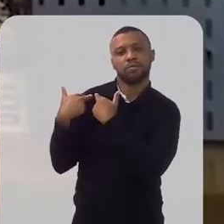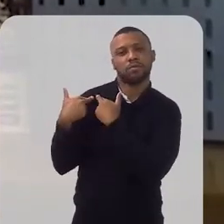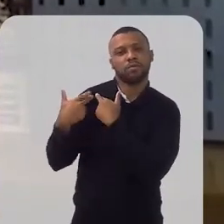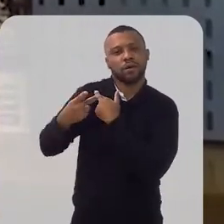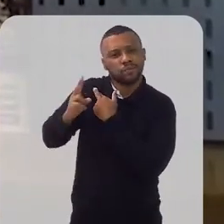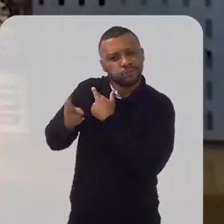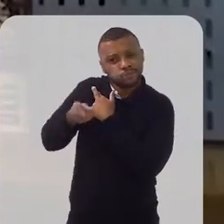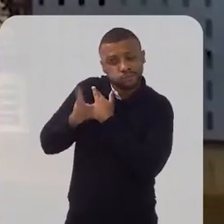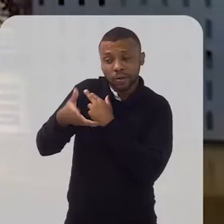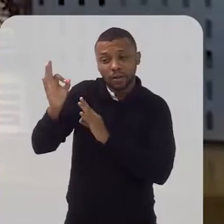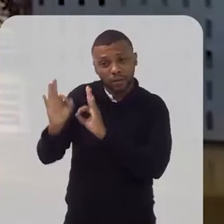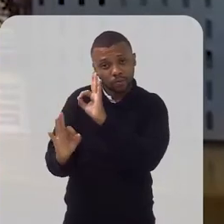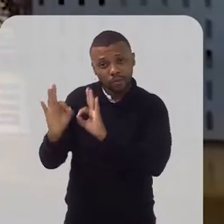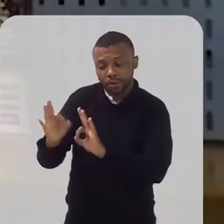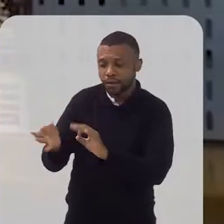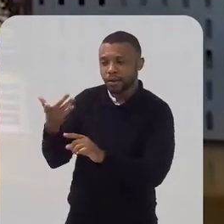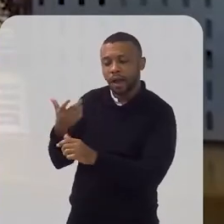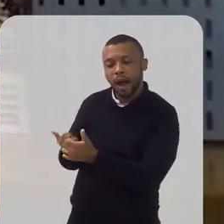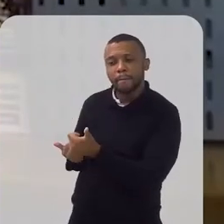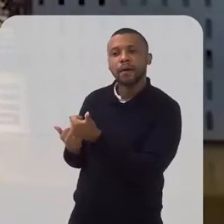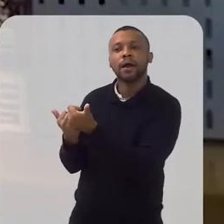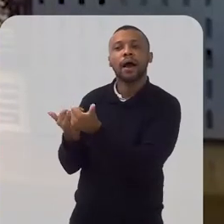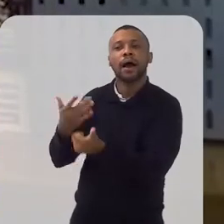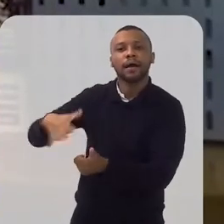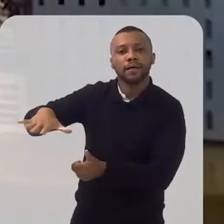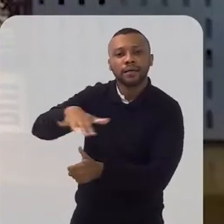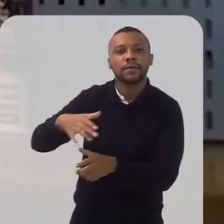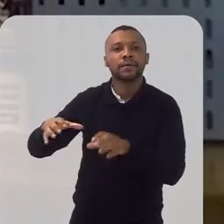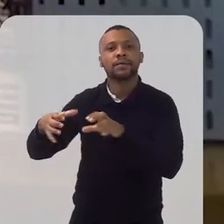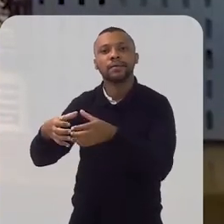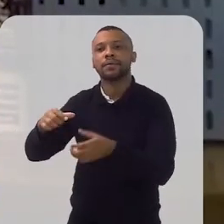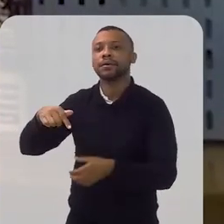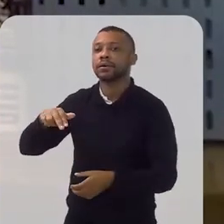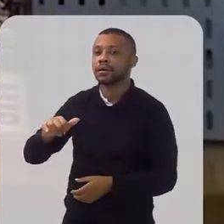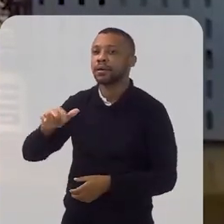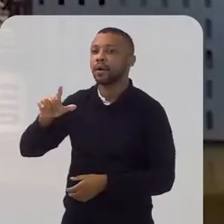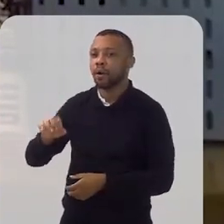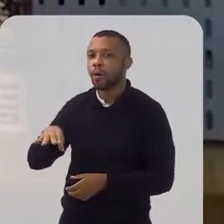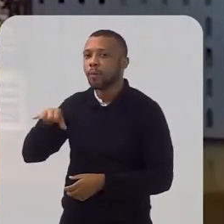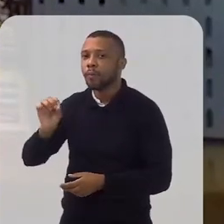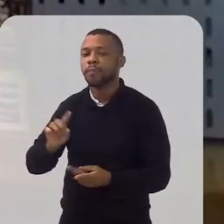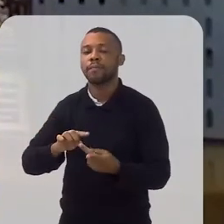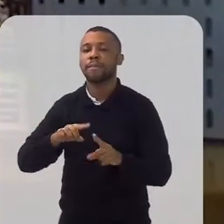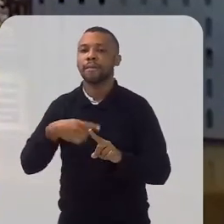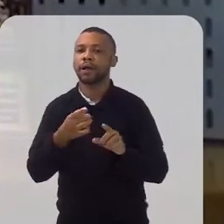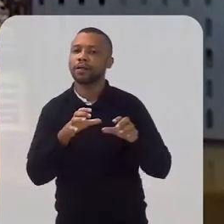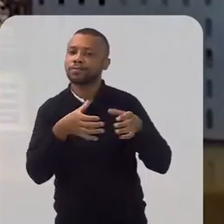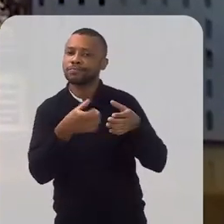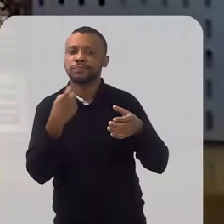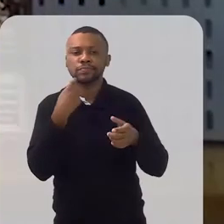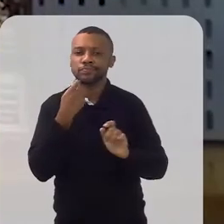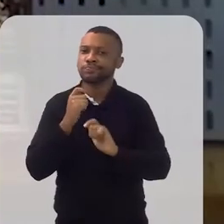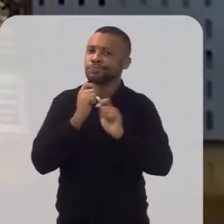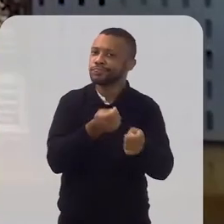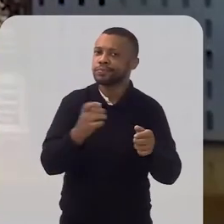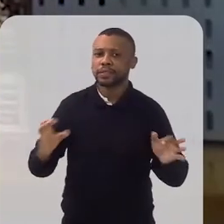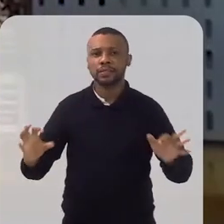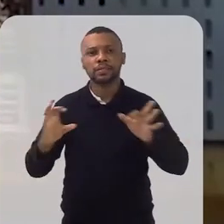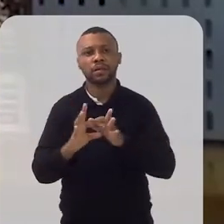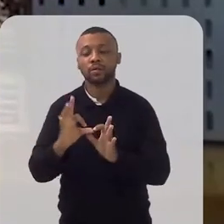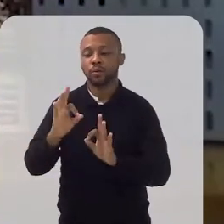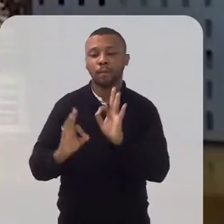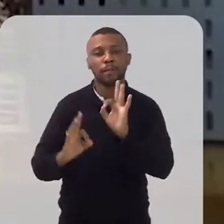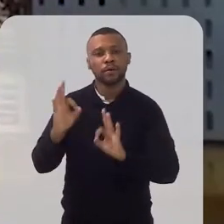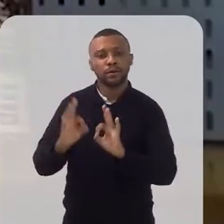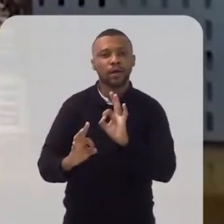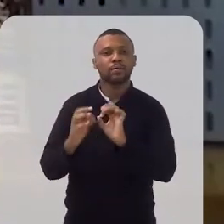a esse projeto, tentando dar luz para esses quilombos, luz para essas colônias de pescadores, integrando aí com os municípios e também integrando com